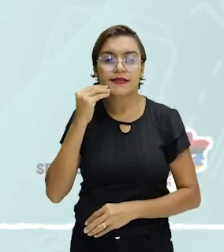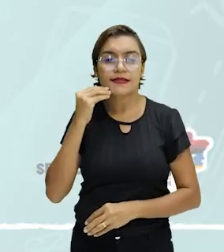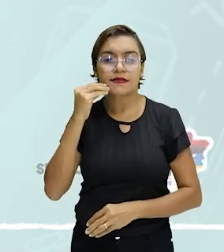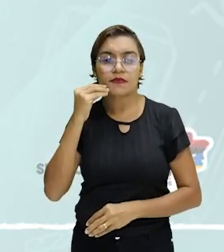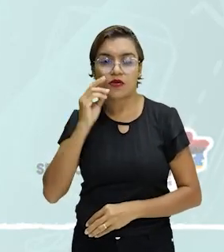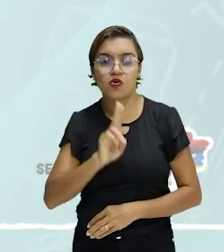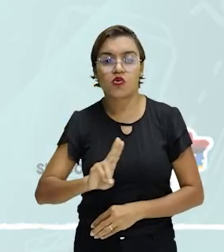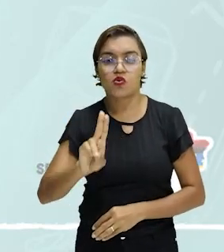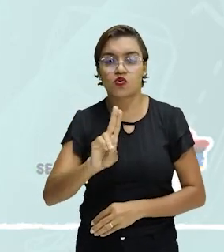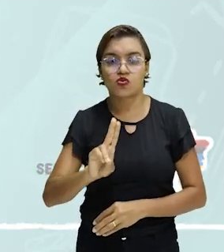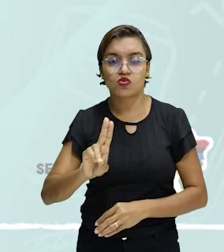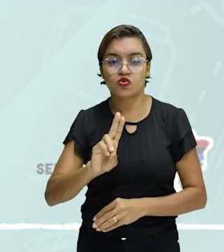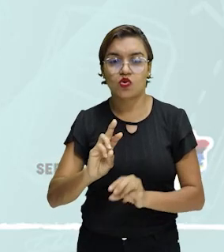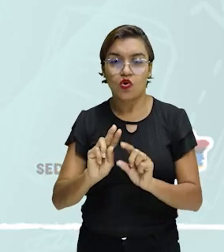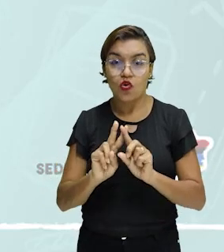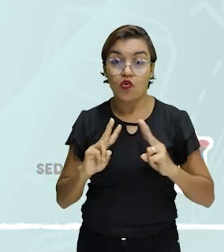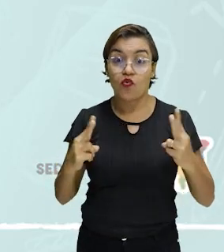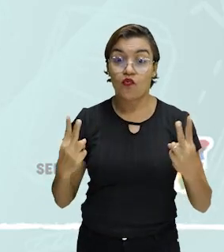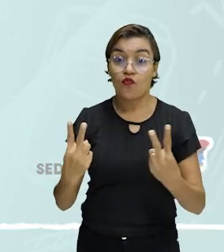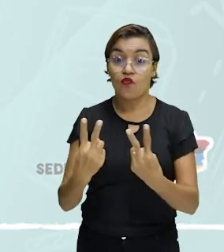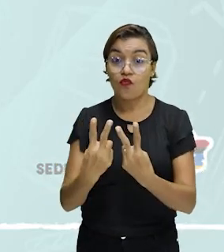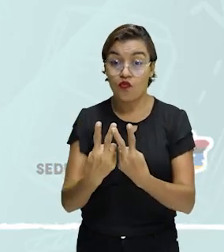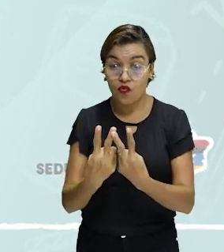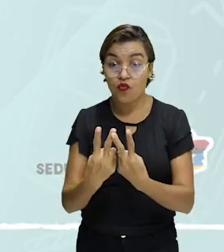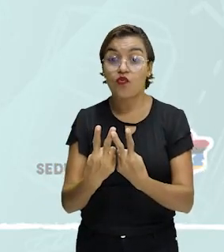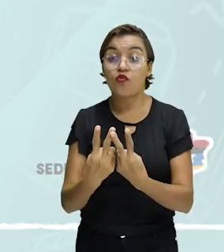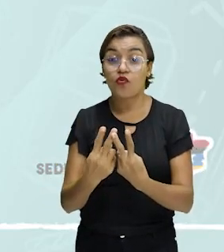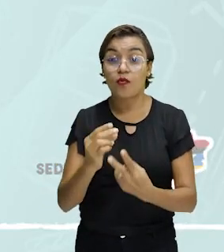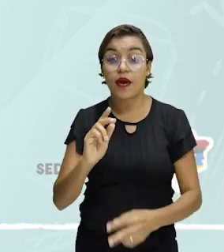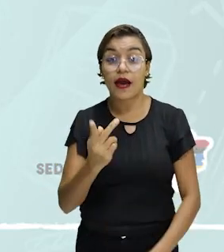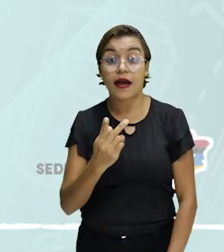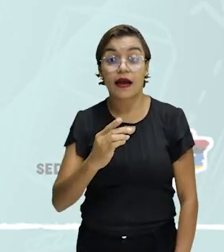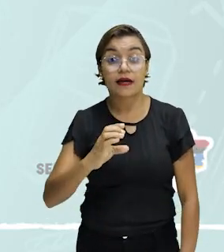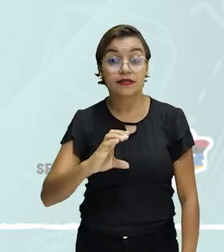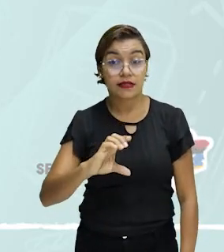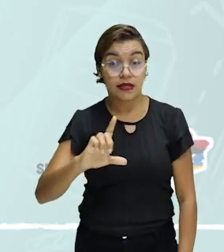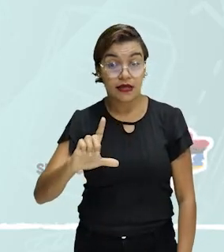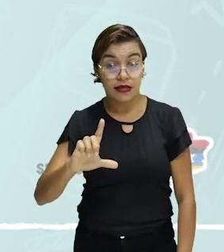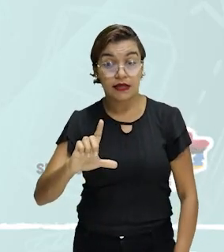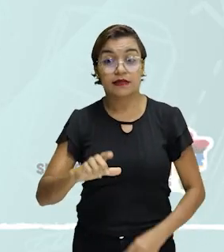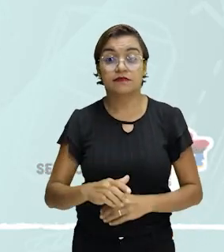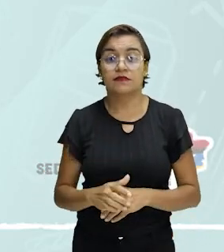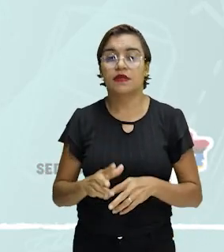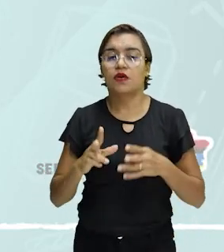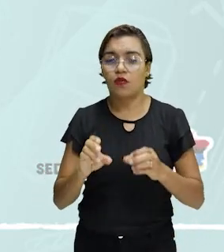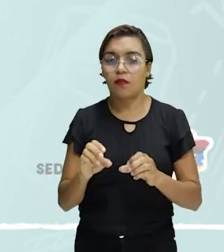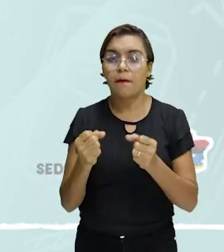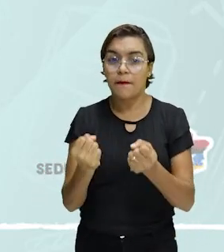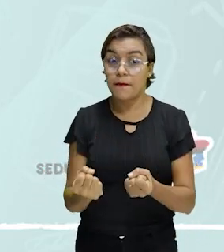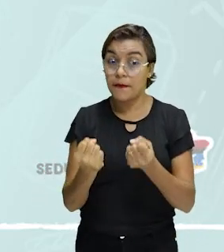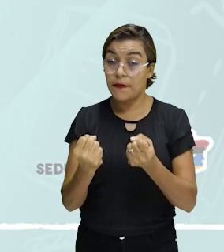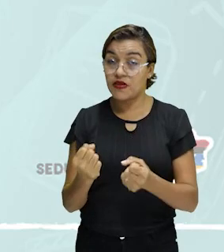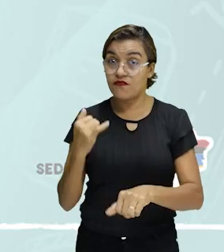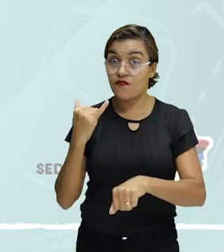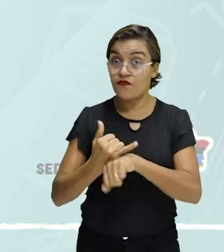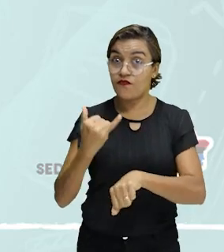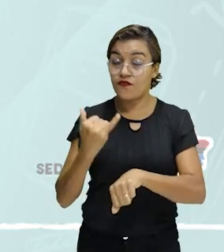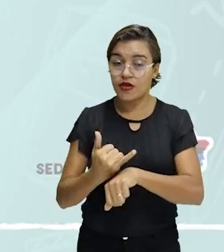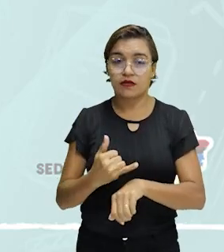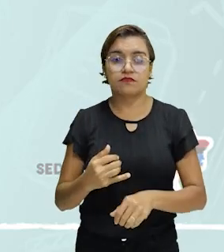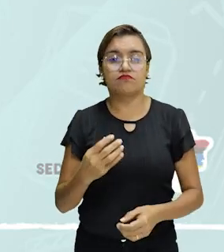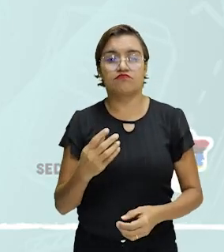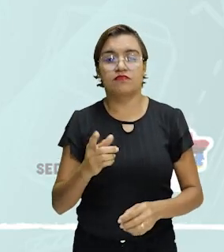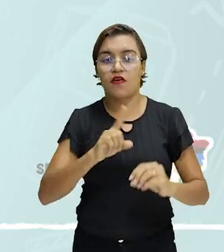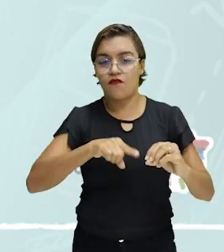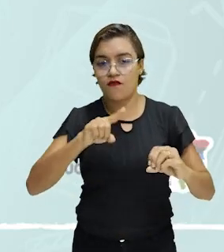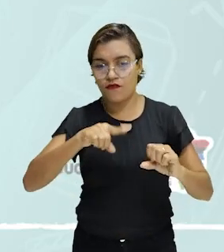o mesmo volume de uma mesma solução de HCl e a mesma massa de ferro,